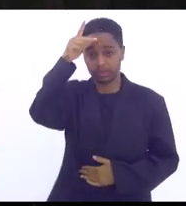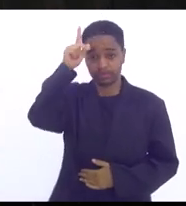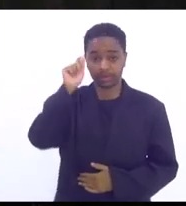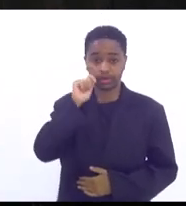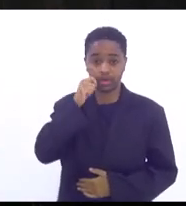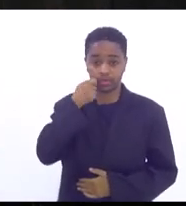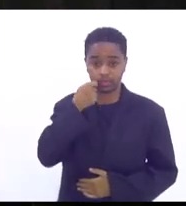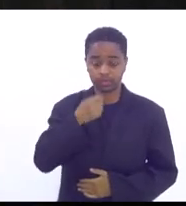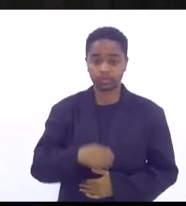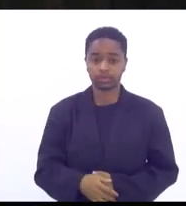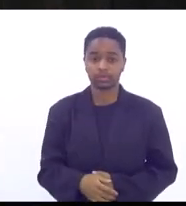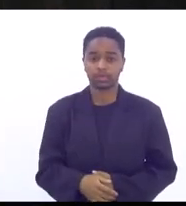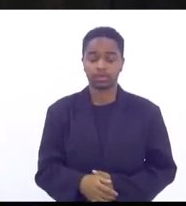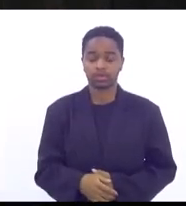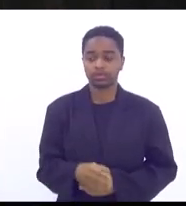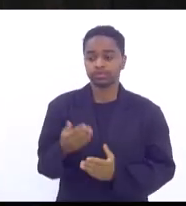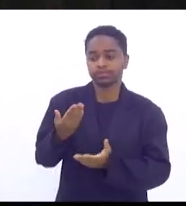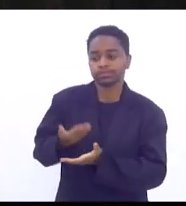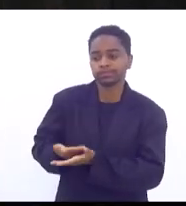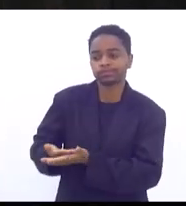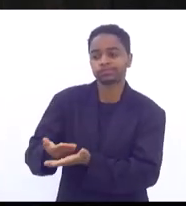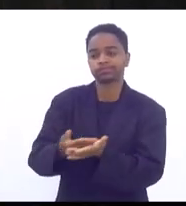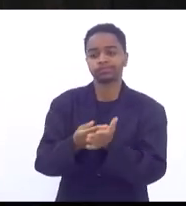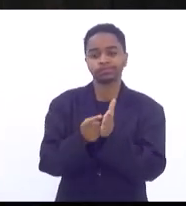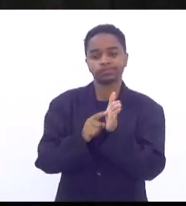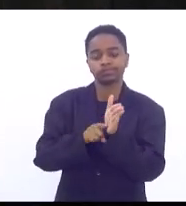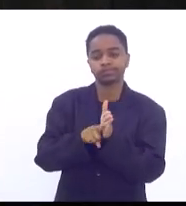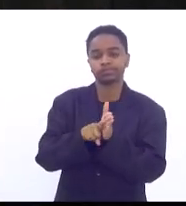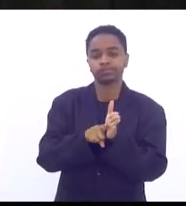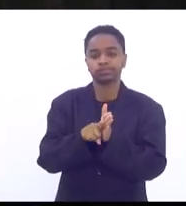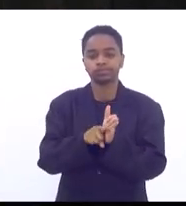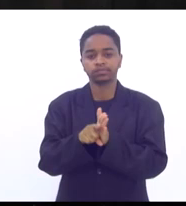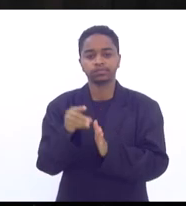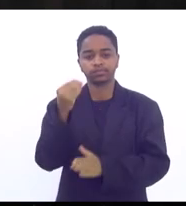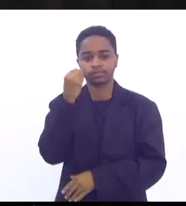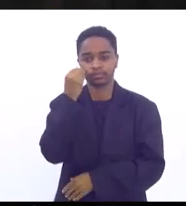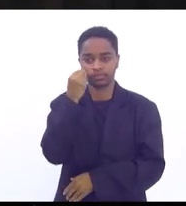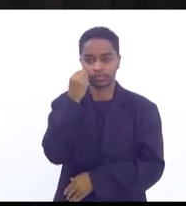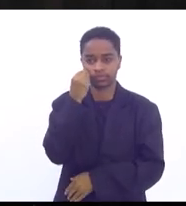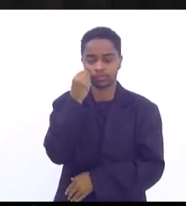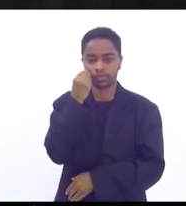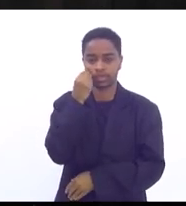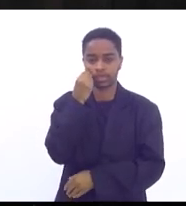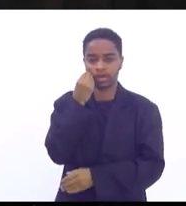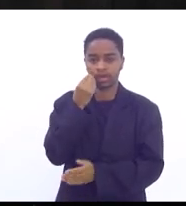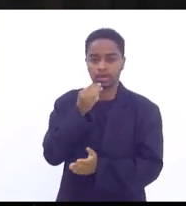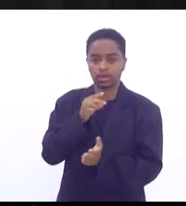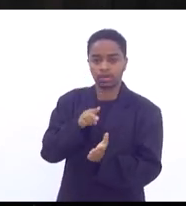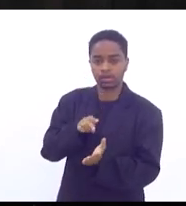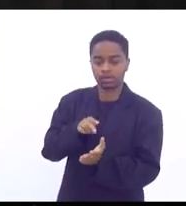de realizar estudos para efetivar a internação compulsória